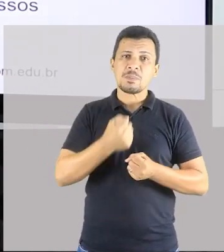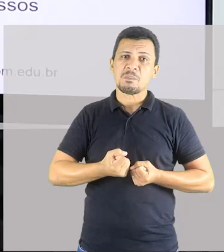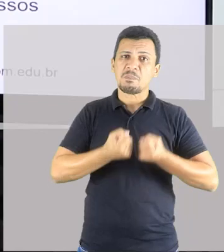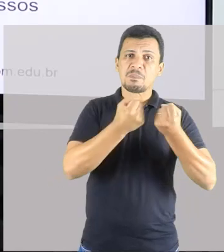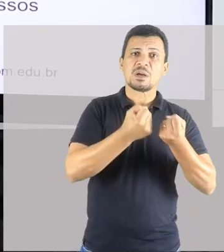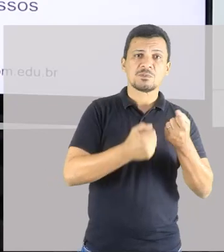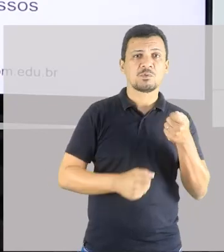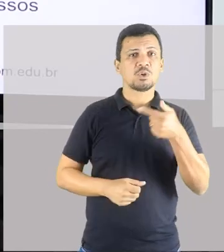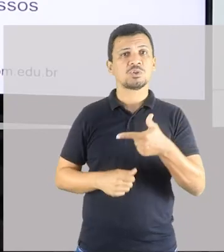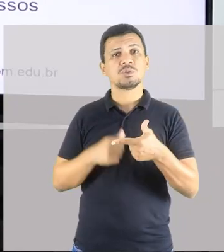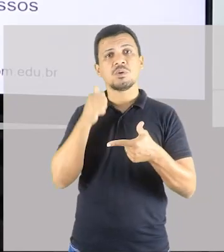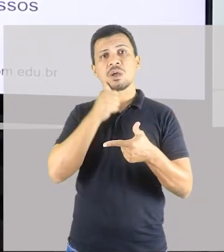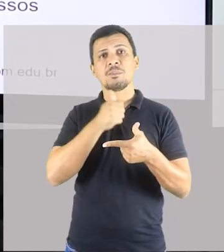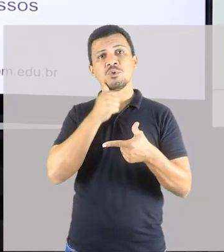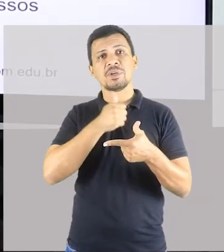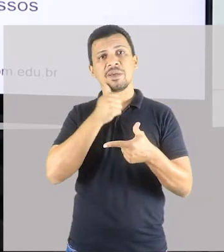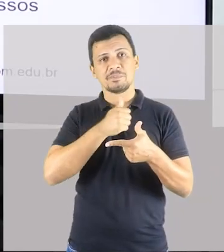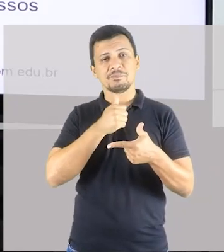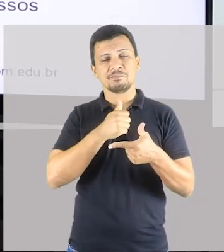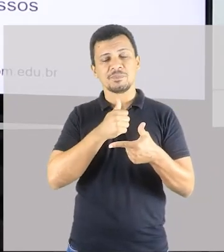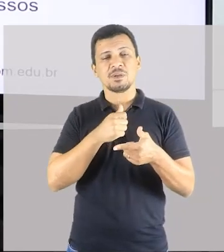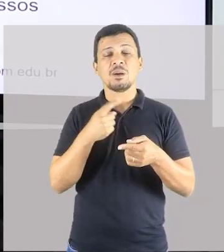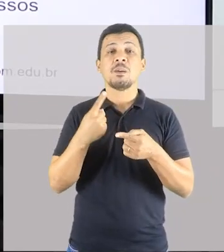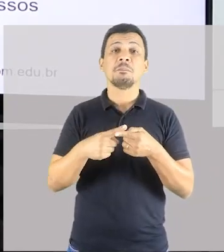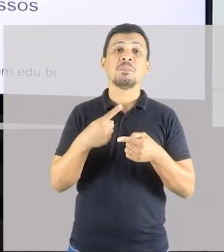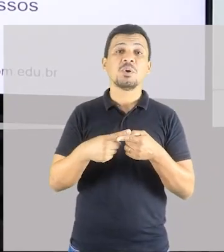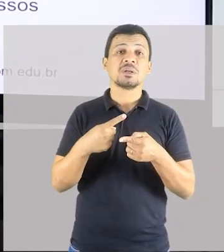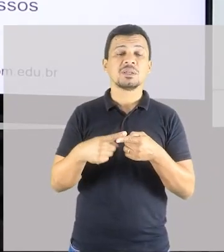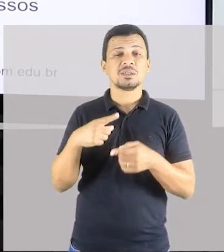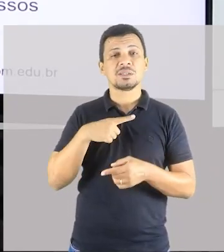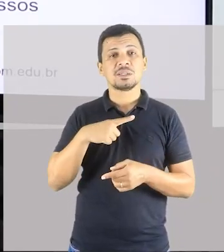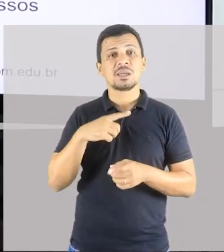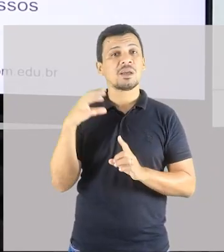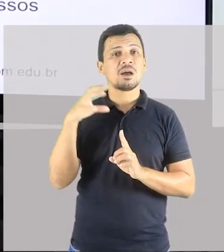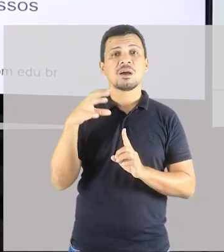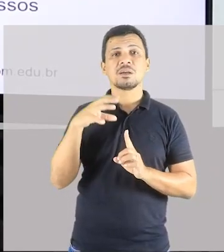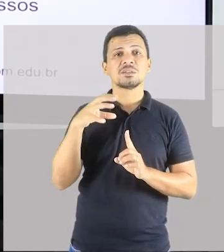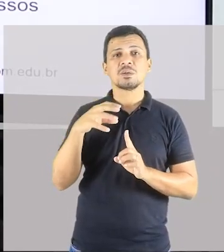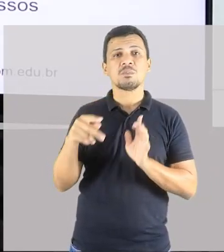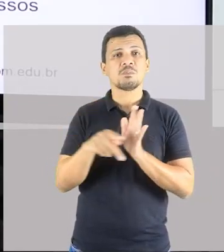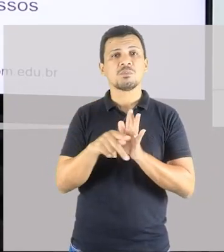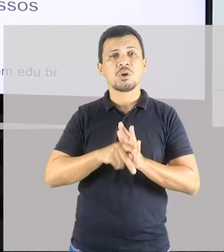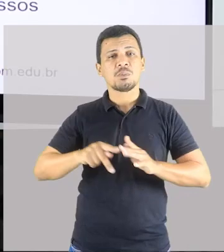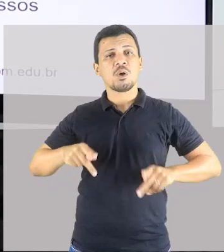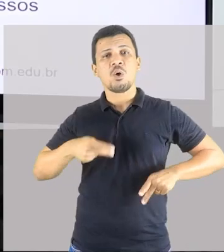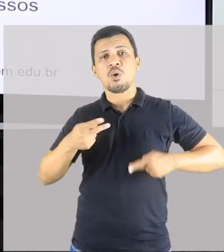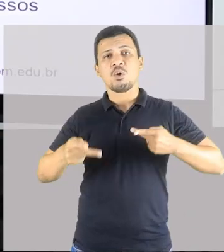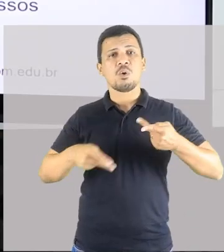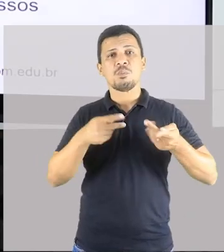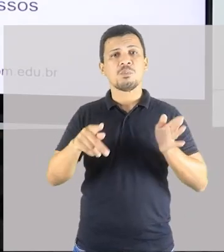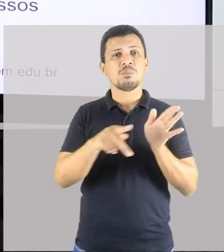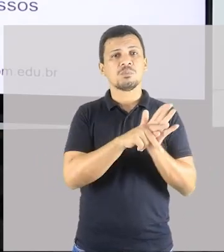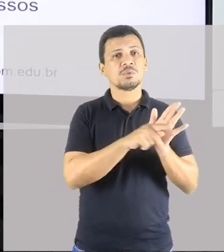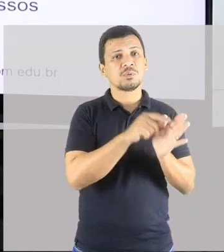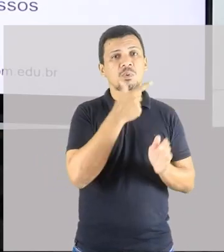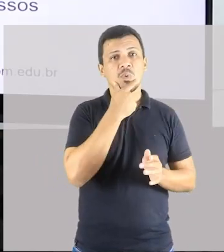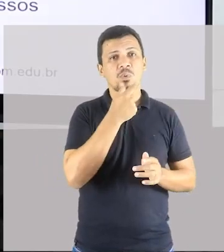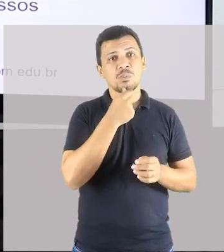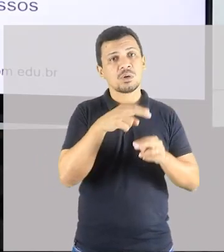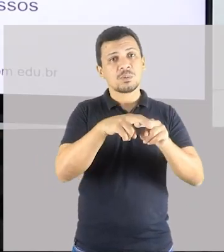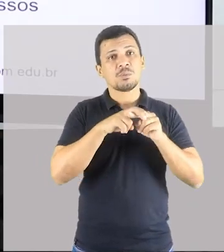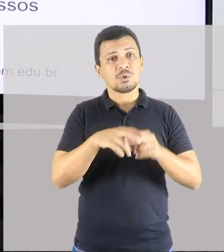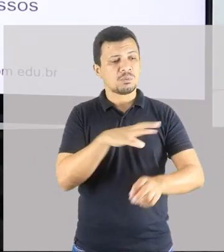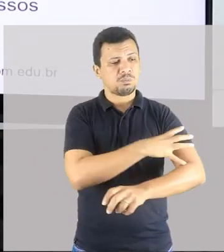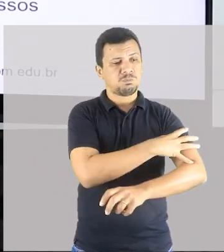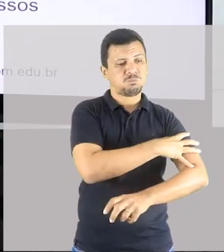mulher. Então, ele tem mais força do que a mulher, devido à ação desse hormônio. Mais força por quê? Porque ele vai ter mais massa